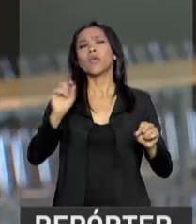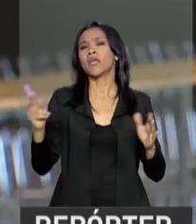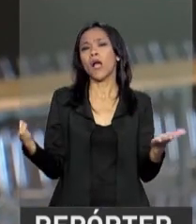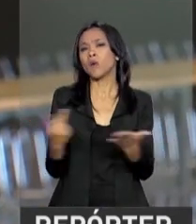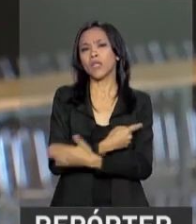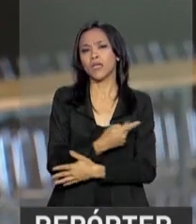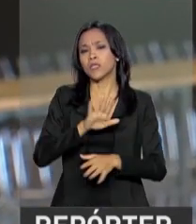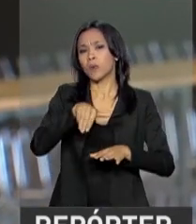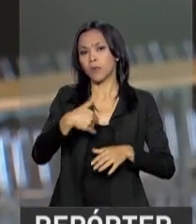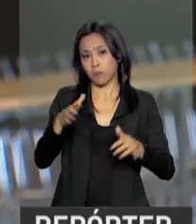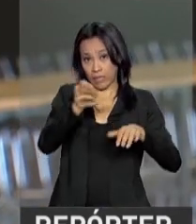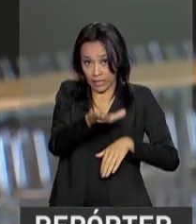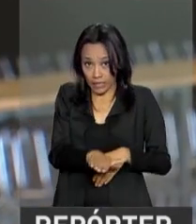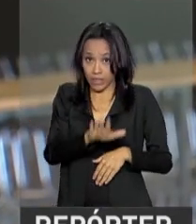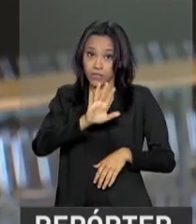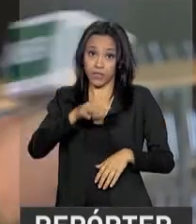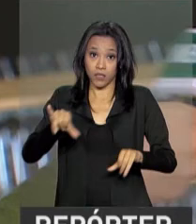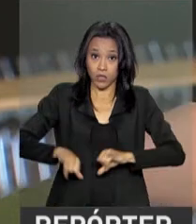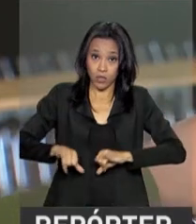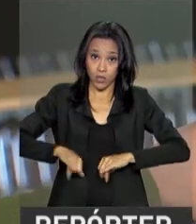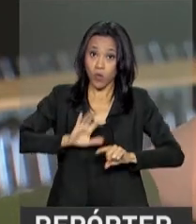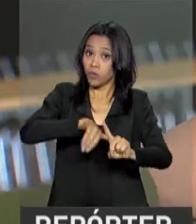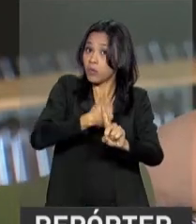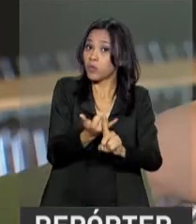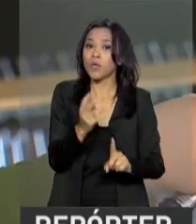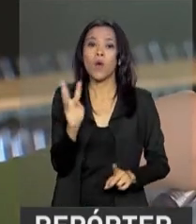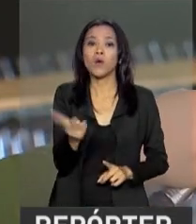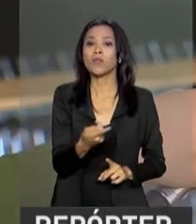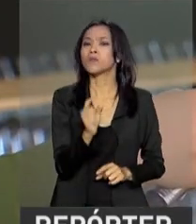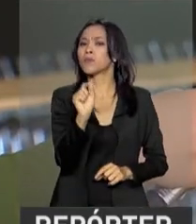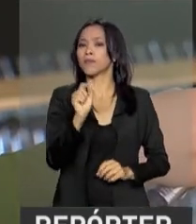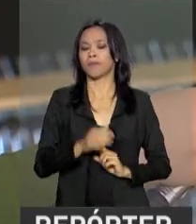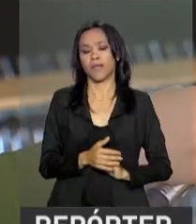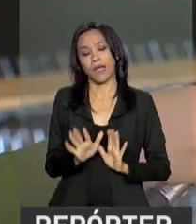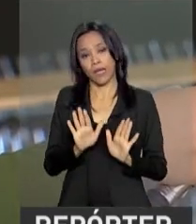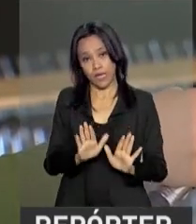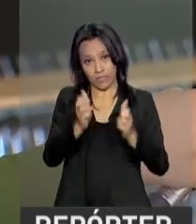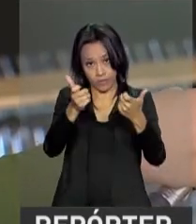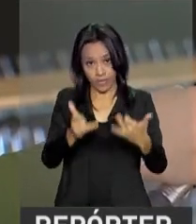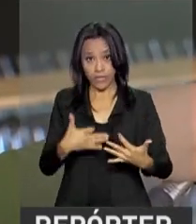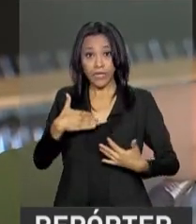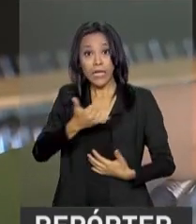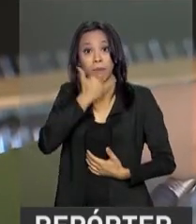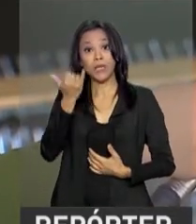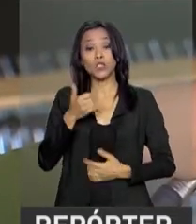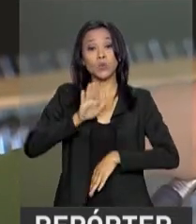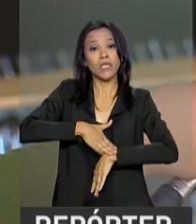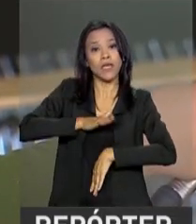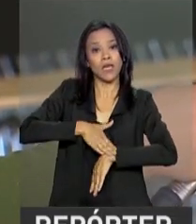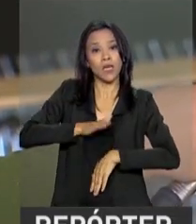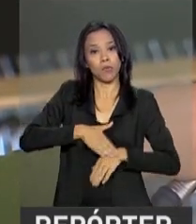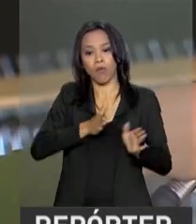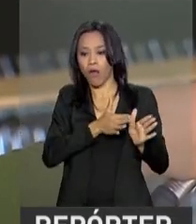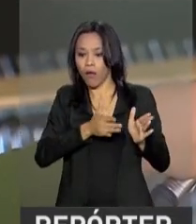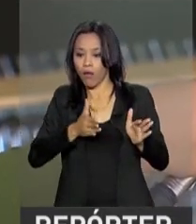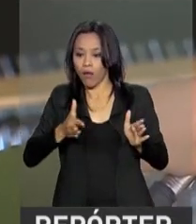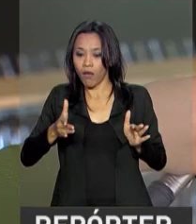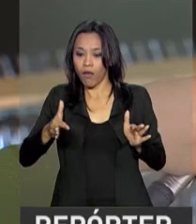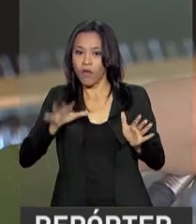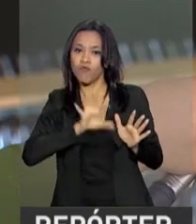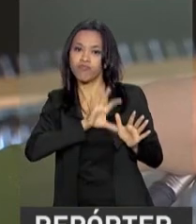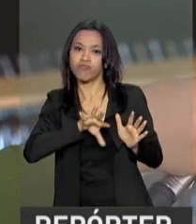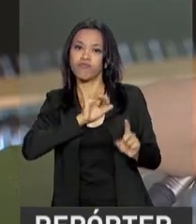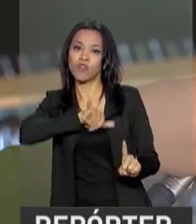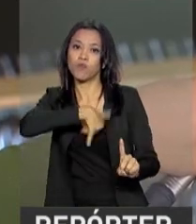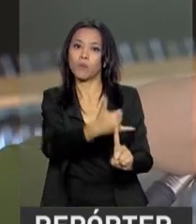isso pode causar para uma criança ou para um adolescente? Isso vai depender muito da quantidade de tempo que ela foi exposta ao bullying.